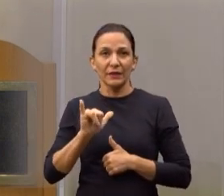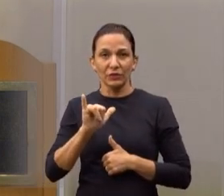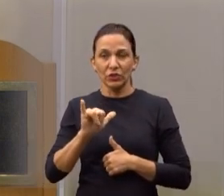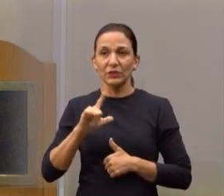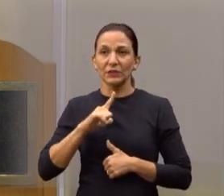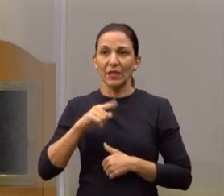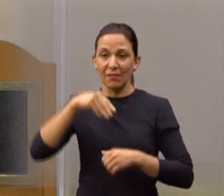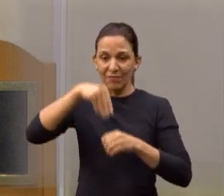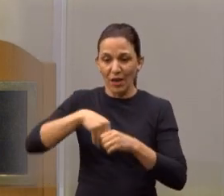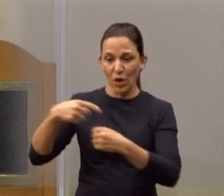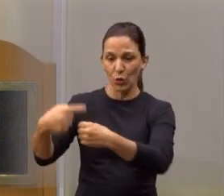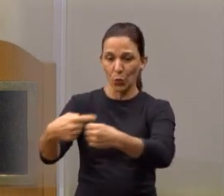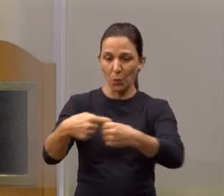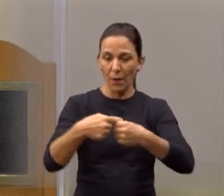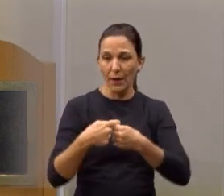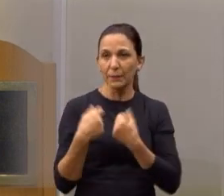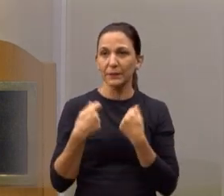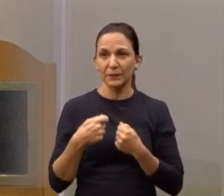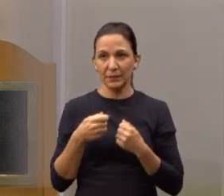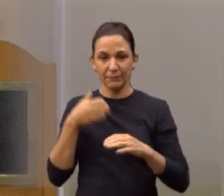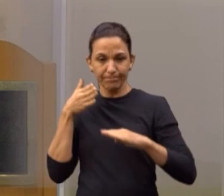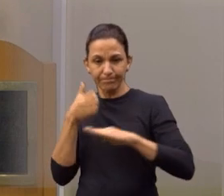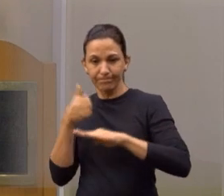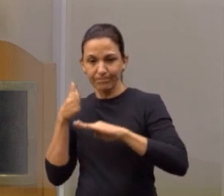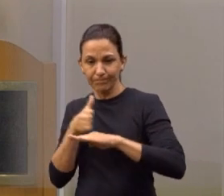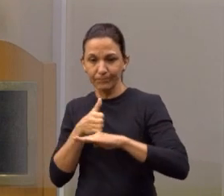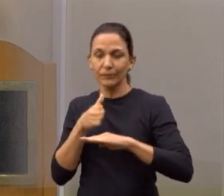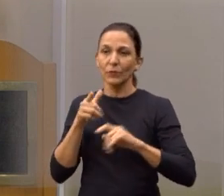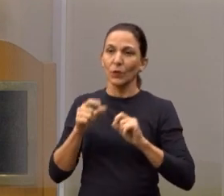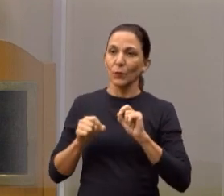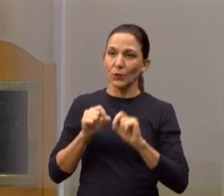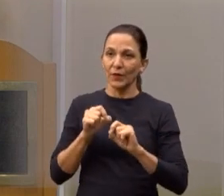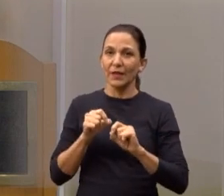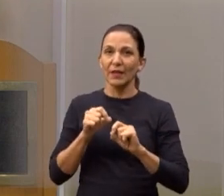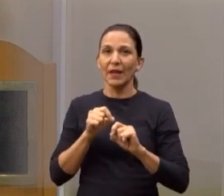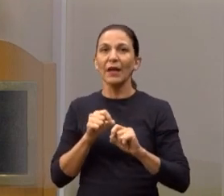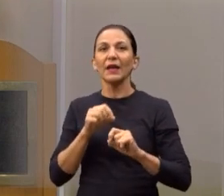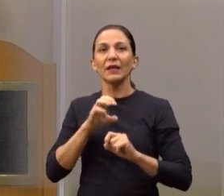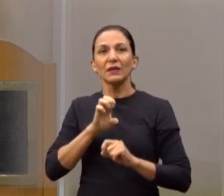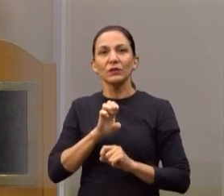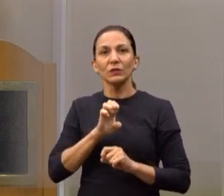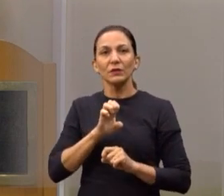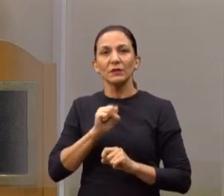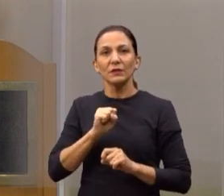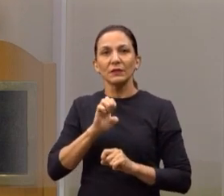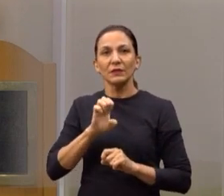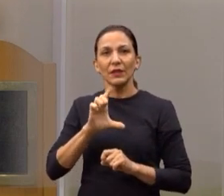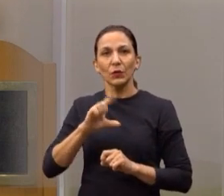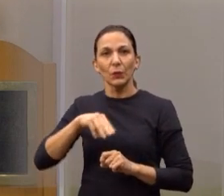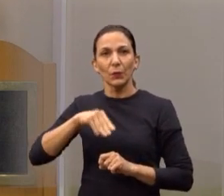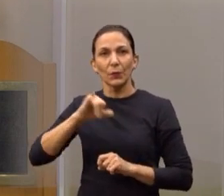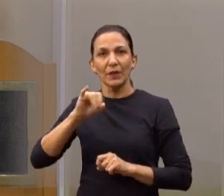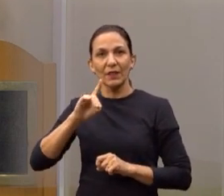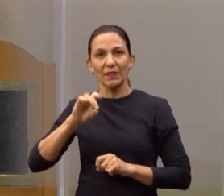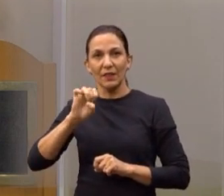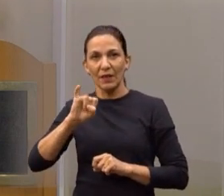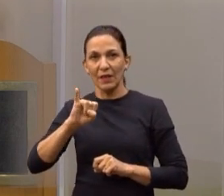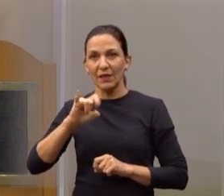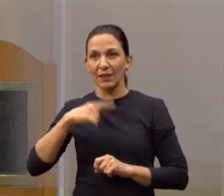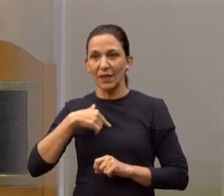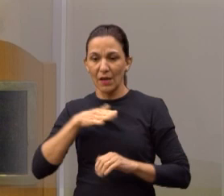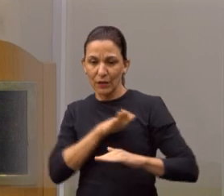ônibus para rodar dentro do bairro porque o desvio da linha do selmidei do ponto final Pastor Hugo meu querido